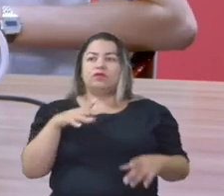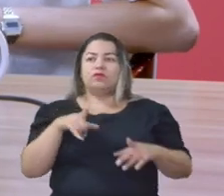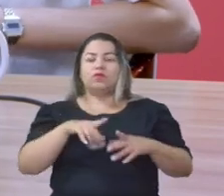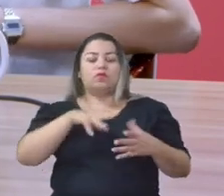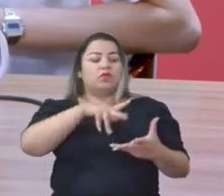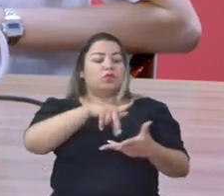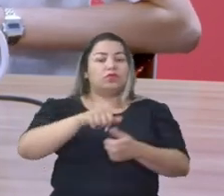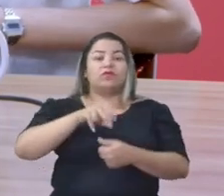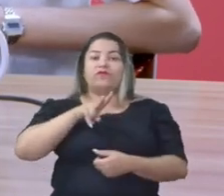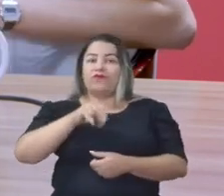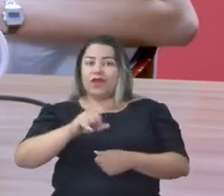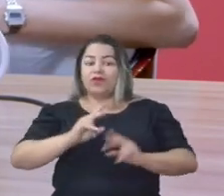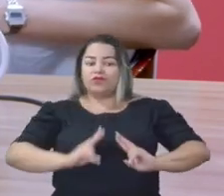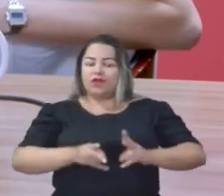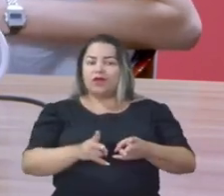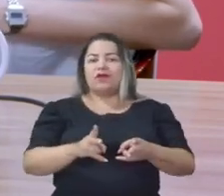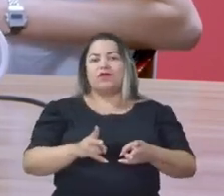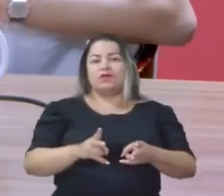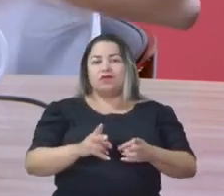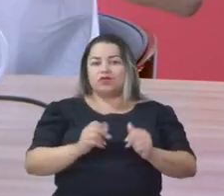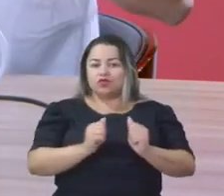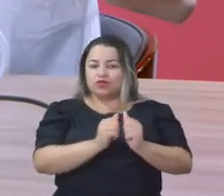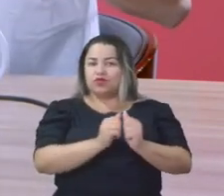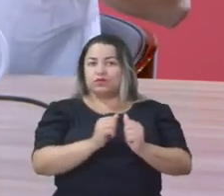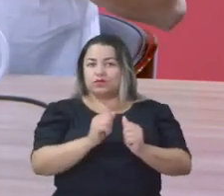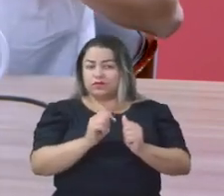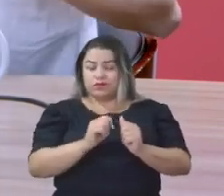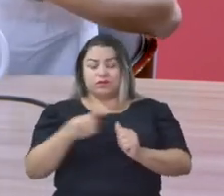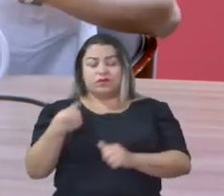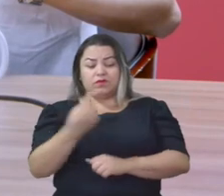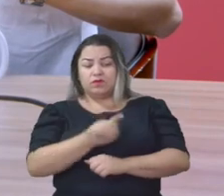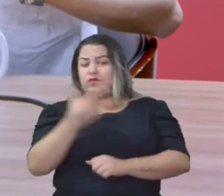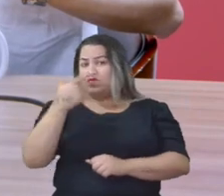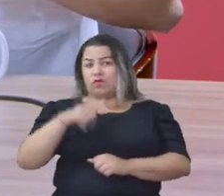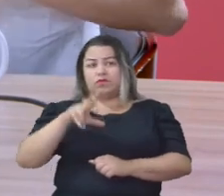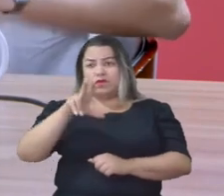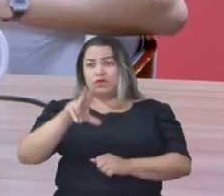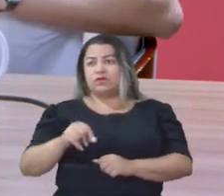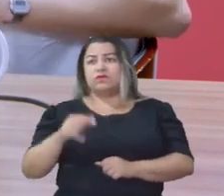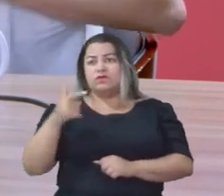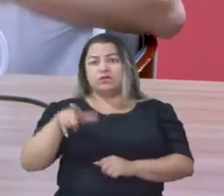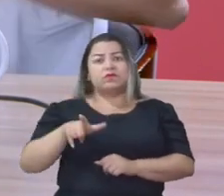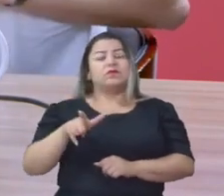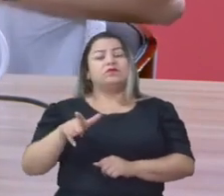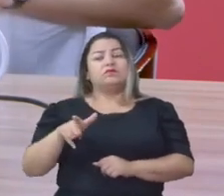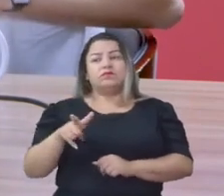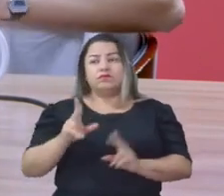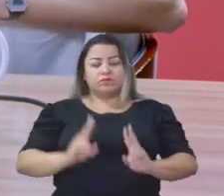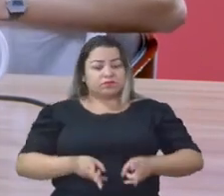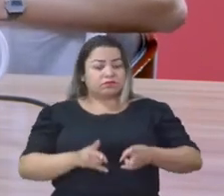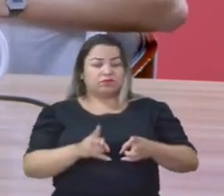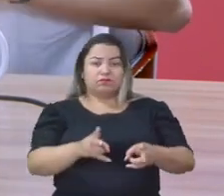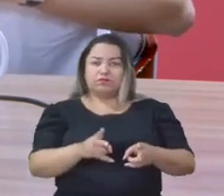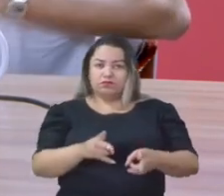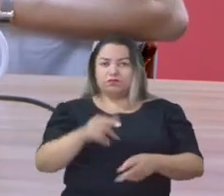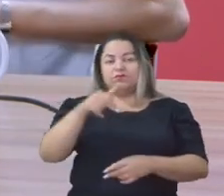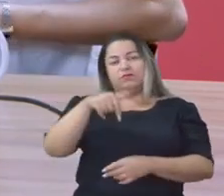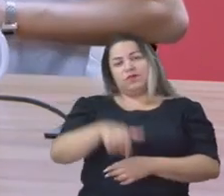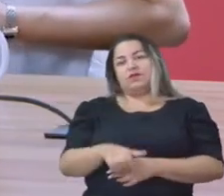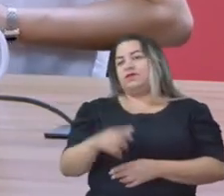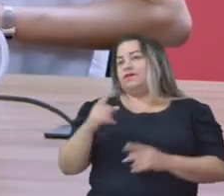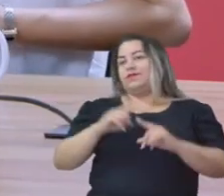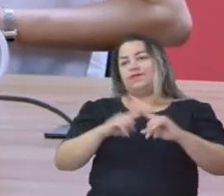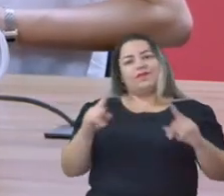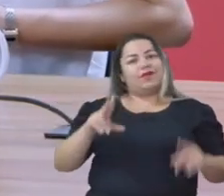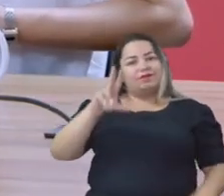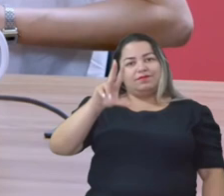com ou sem nós. Sim. Ele vai sobreviver. Ele sobreviveu a outras eras. Exato. E ele vai sobreviver, ele vai continuar aqui. Mas talvez nós